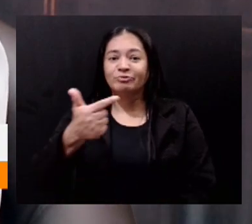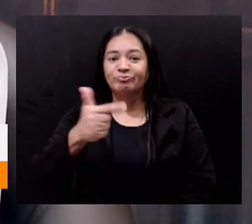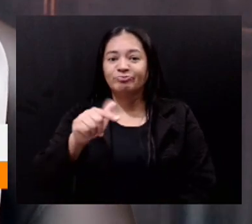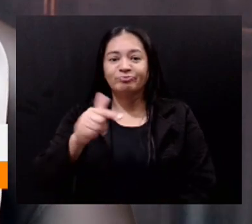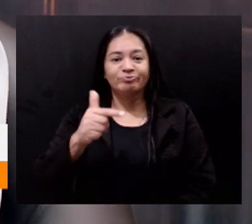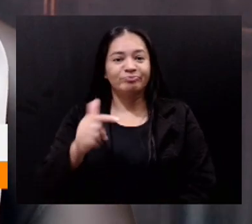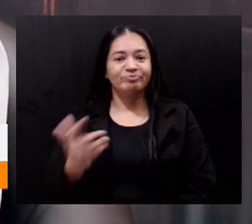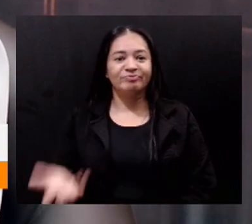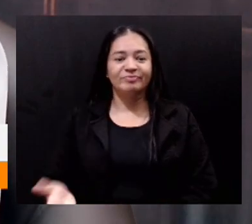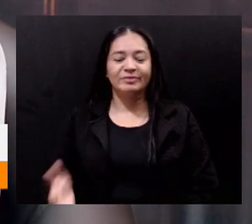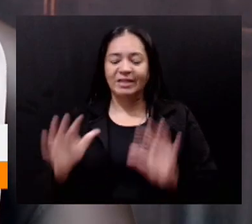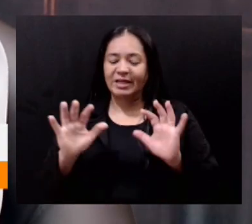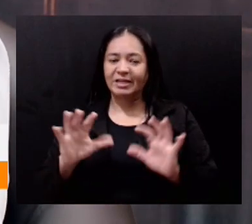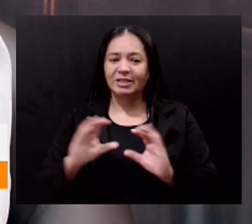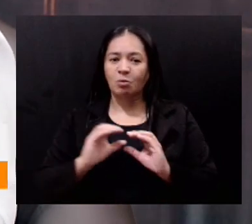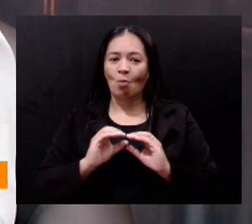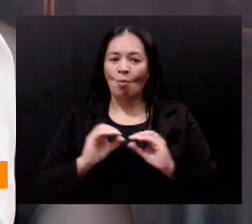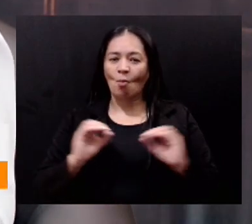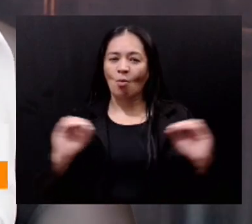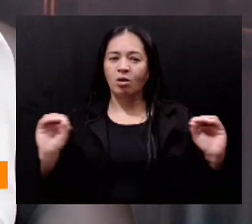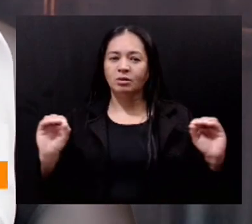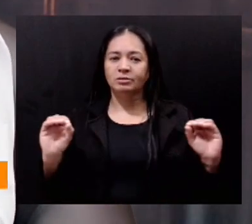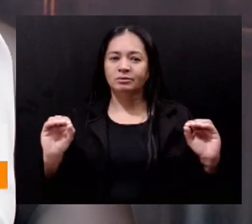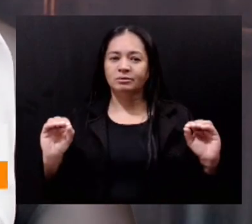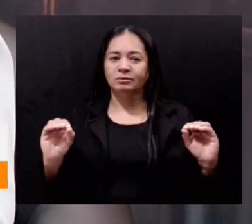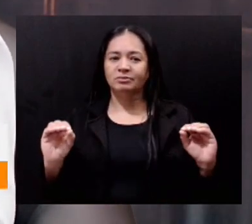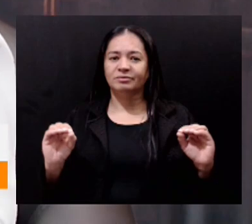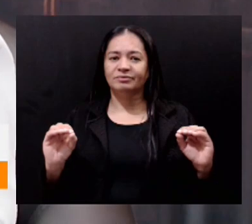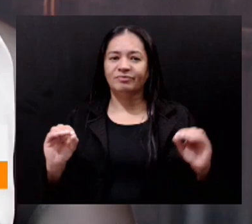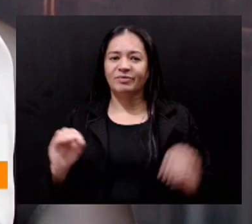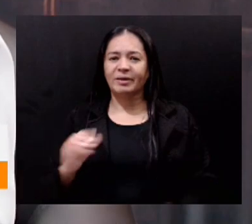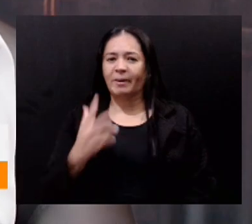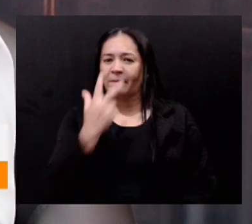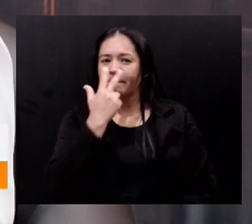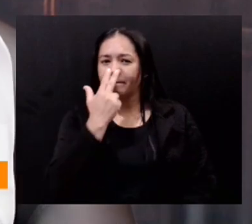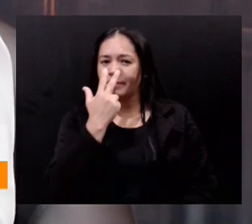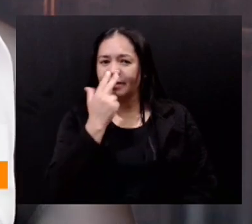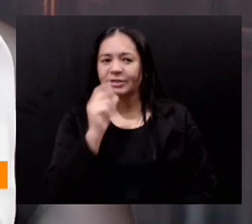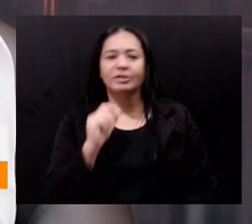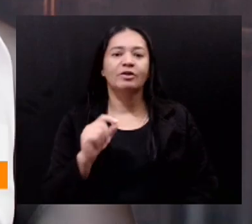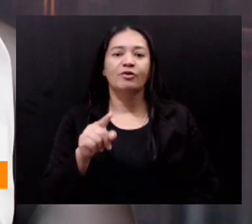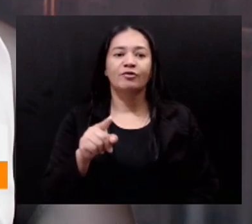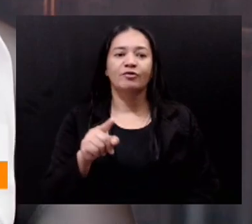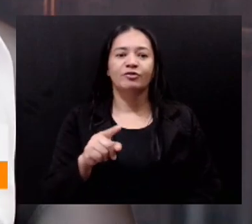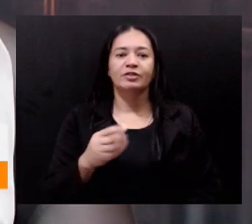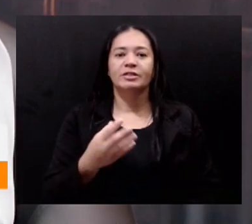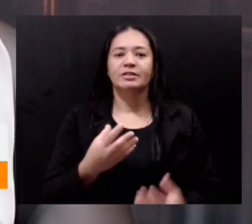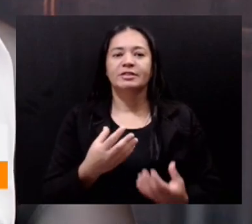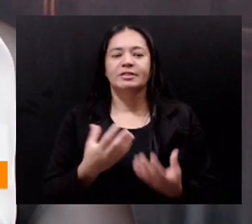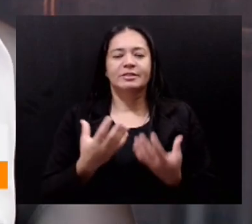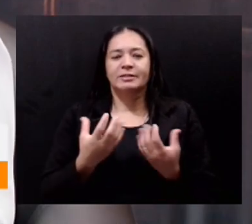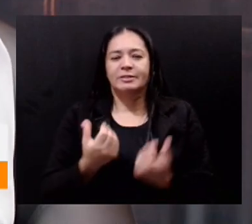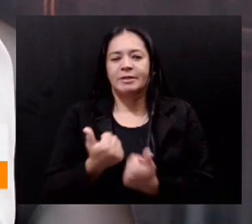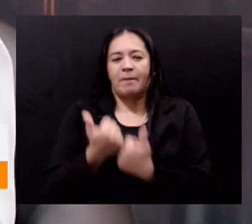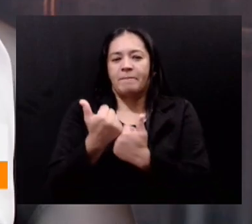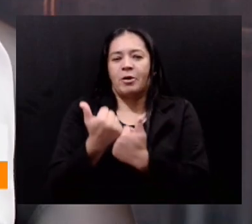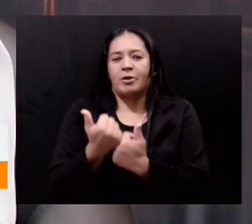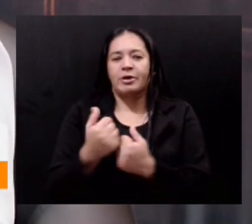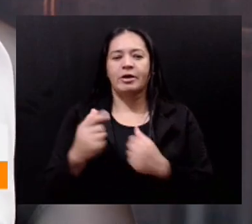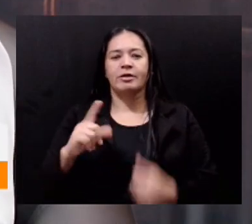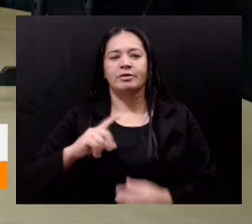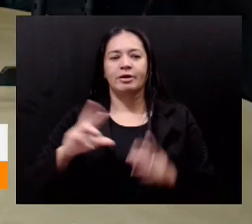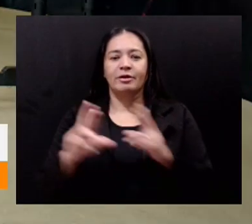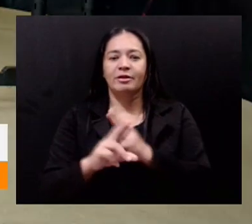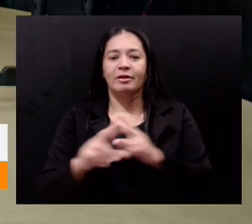Não vai né. ter. Então dá essa falsa sensação de que você está muito amparado, que você tem muitos relacionamentos, mas na verdade não,